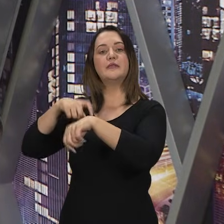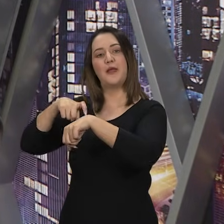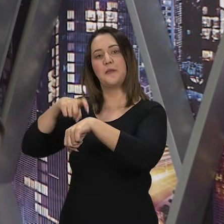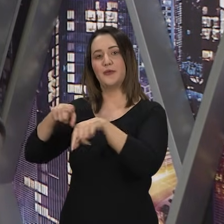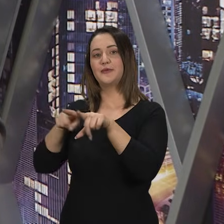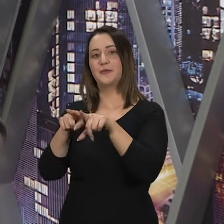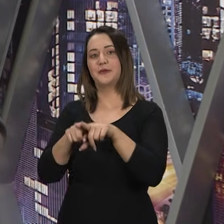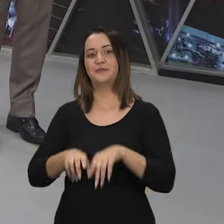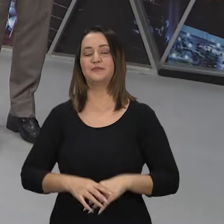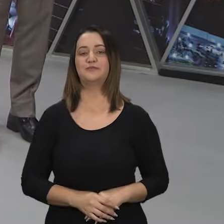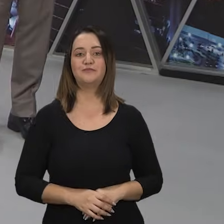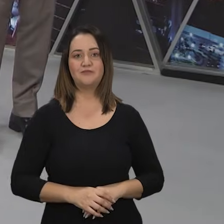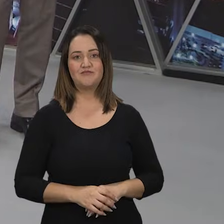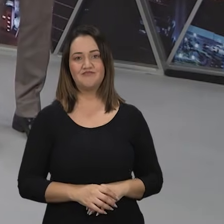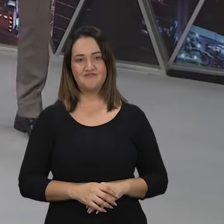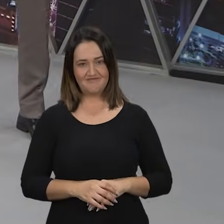aconteceu.